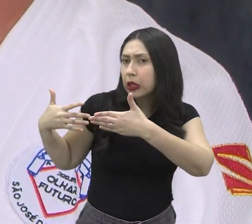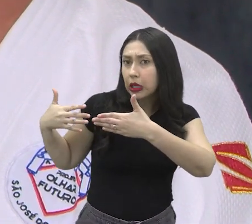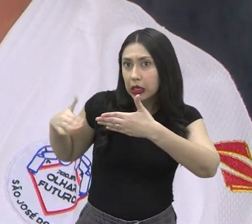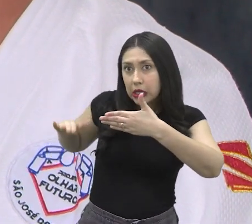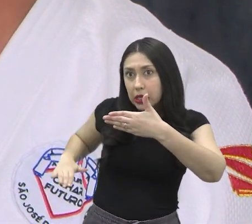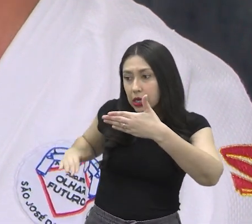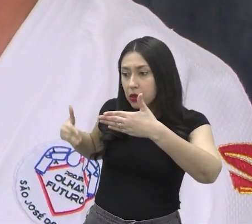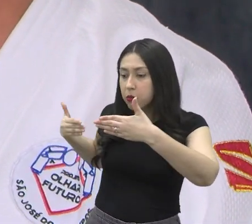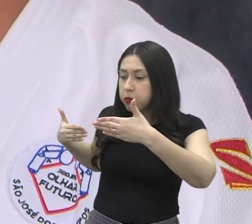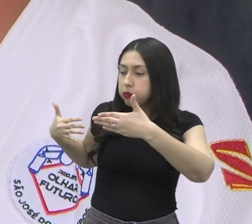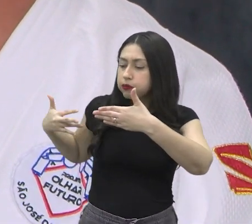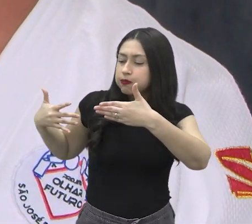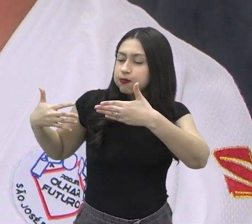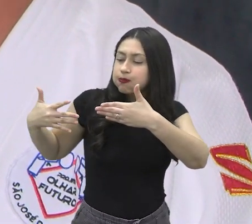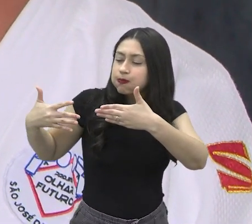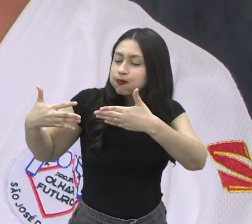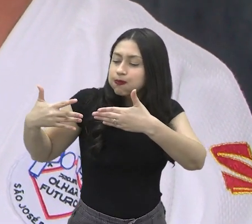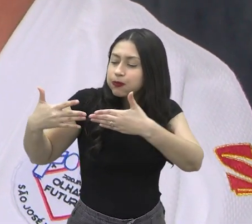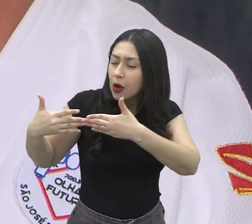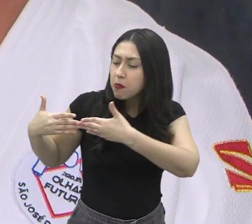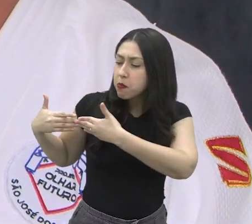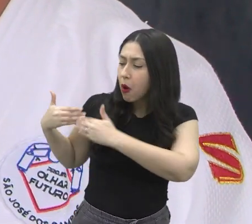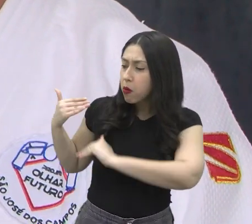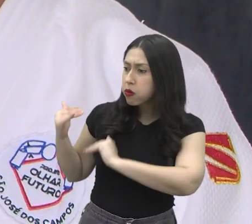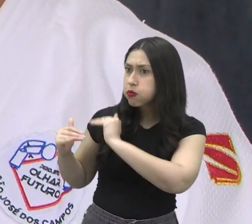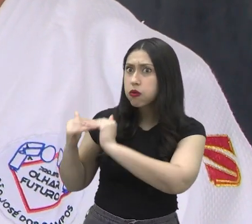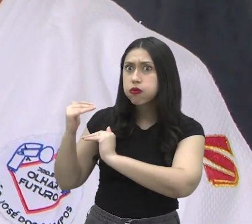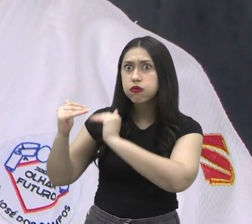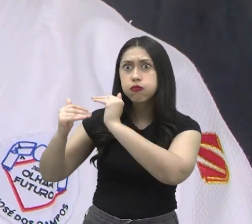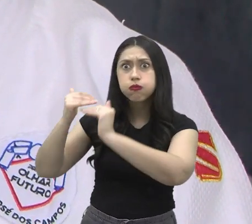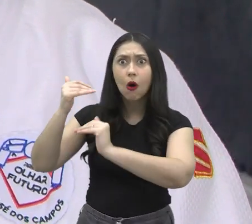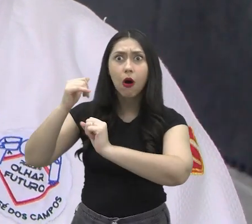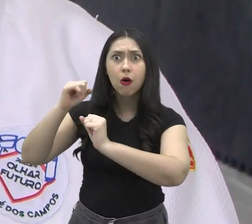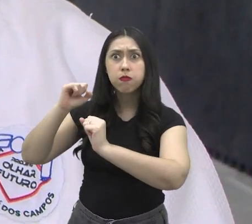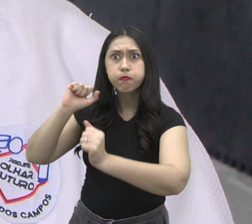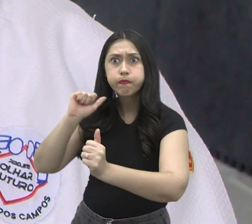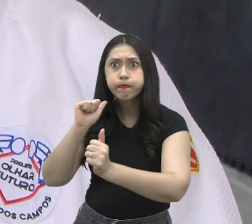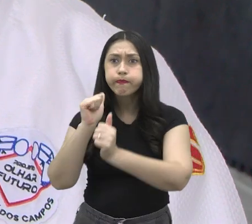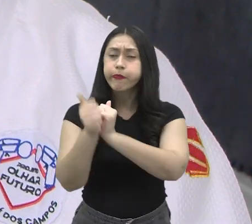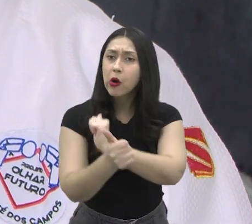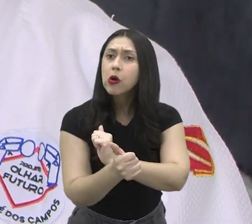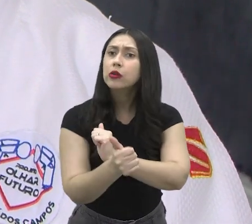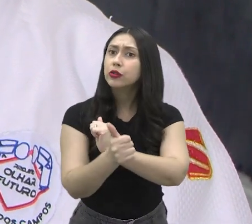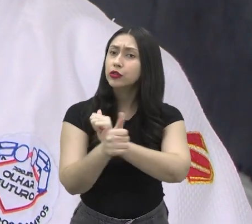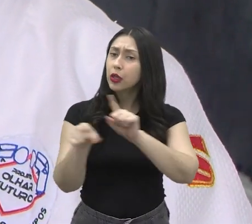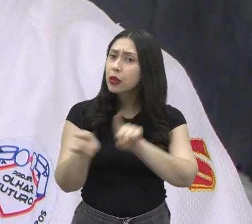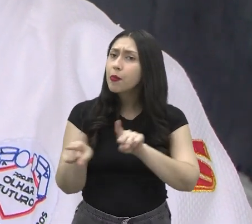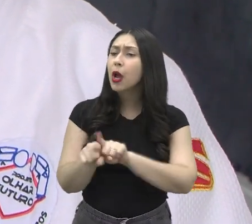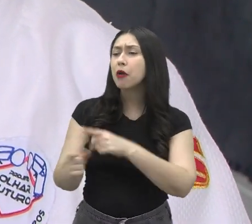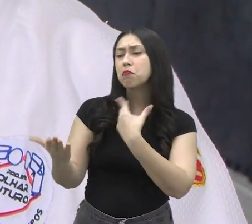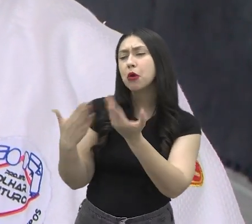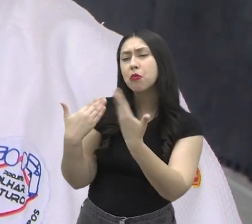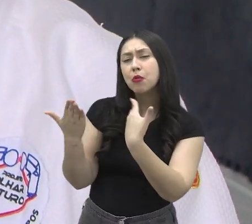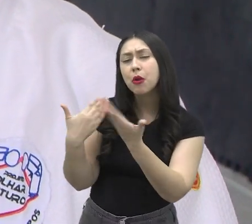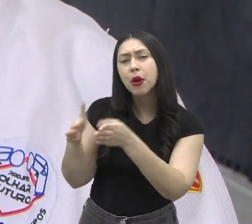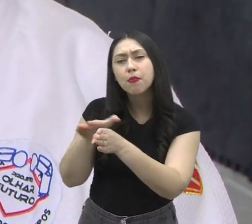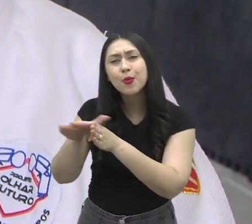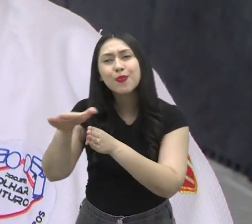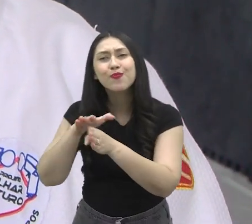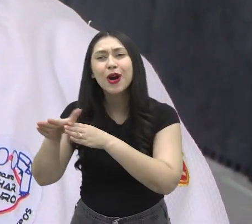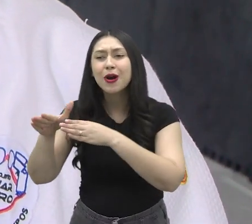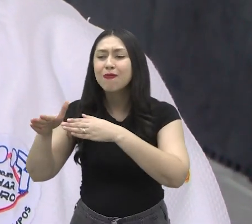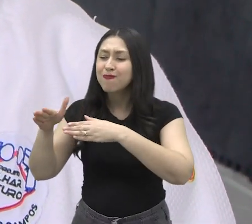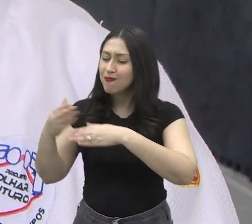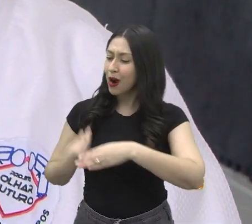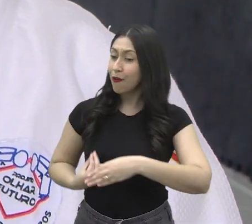o atleta entrou criança aqui no projeto e ele, com poder do esporte, de tudo que a